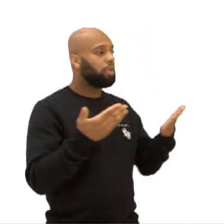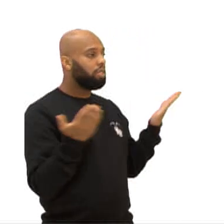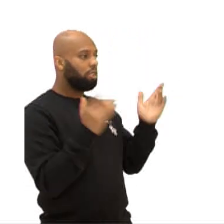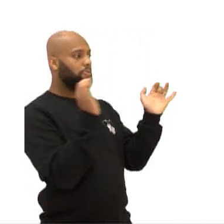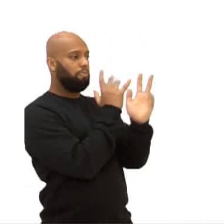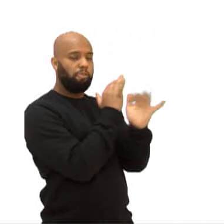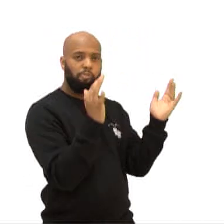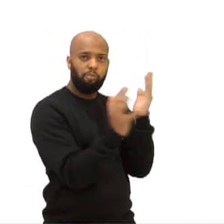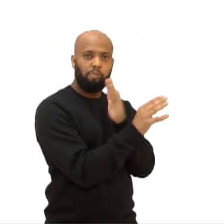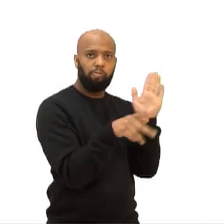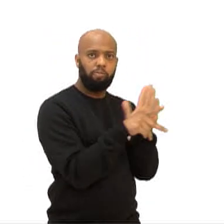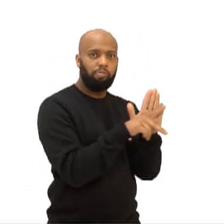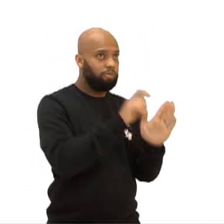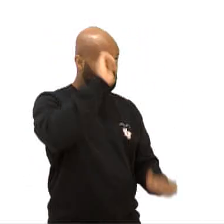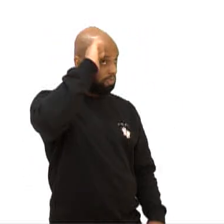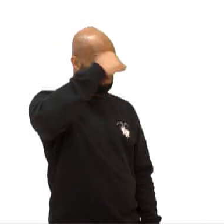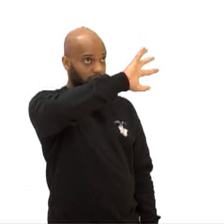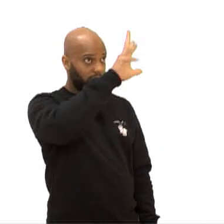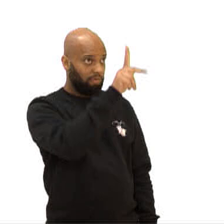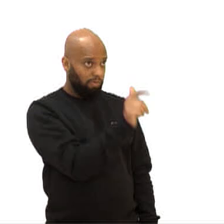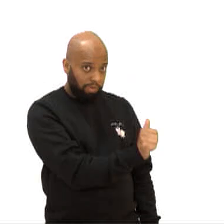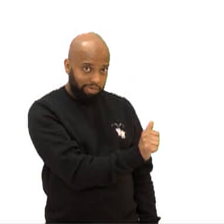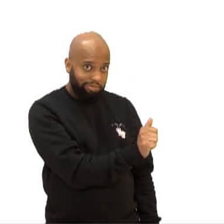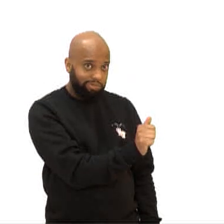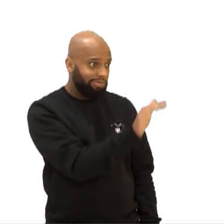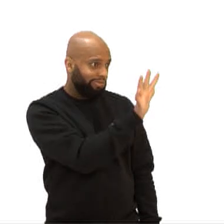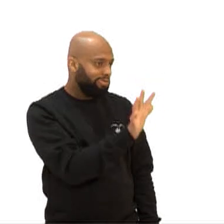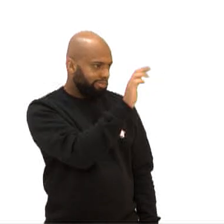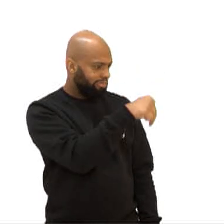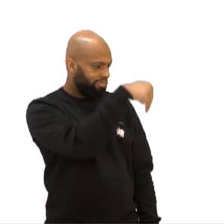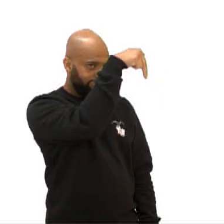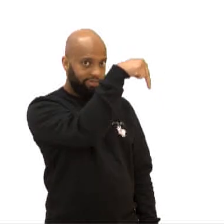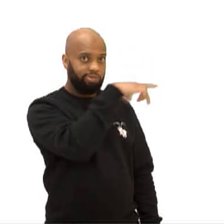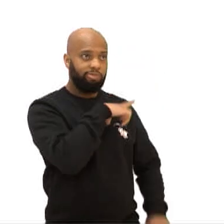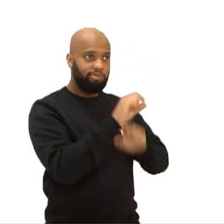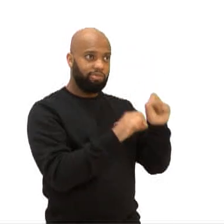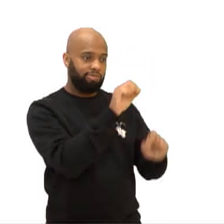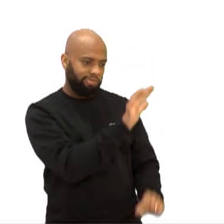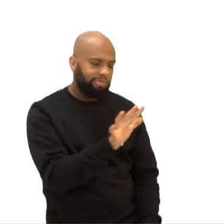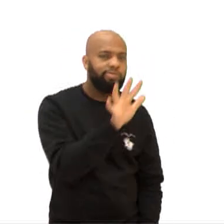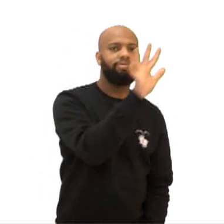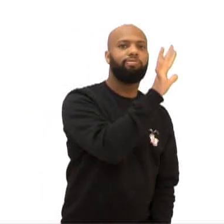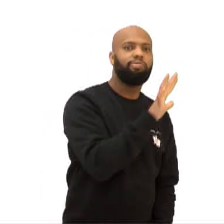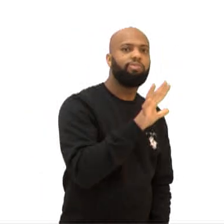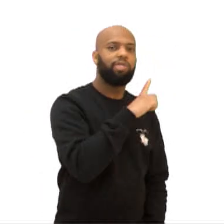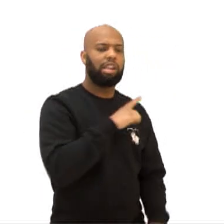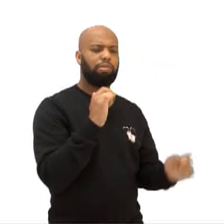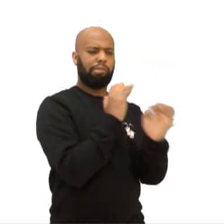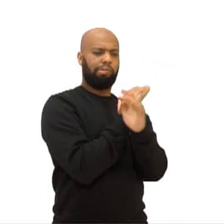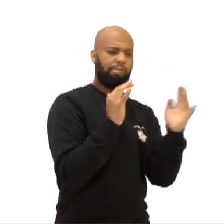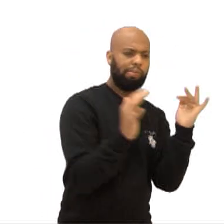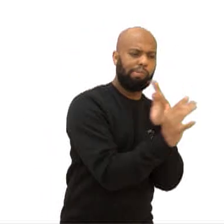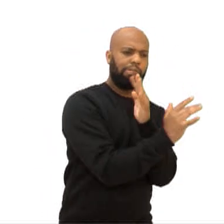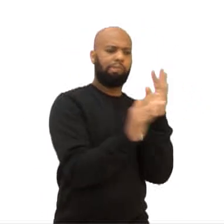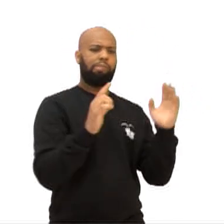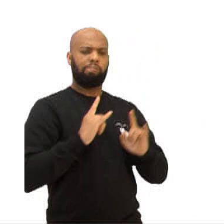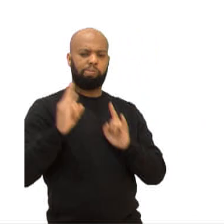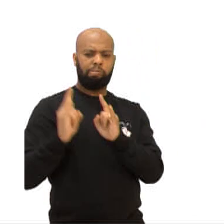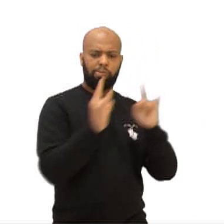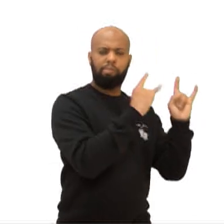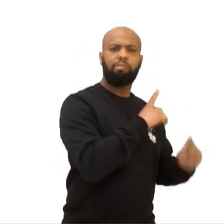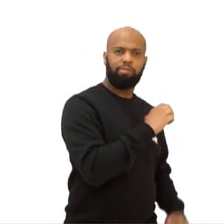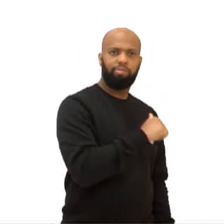Urbanização africana. A porção norte da África é a área mais urbanizada. E também nós